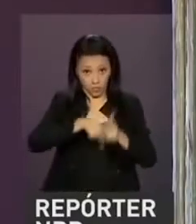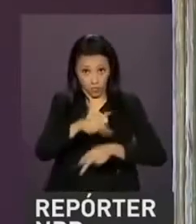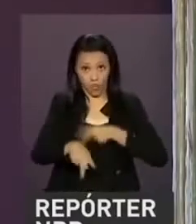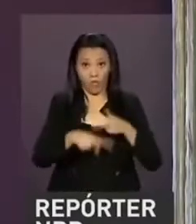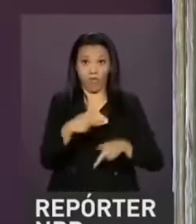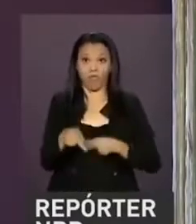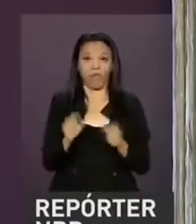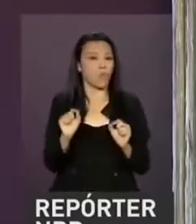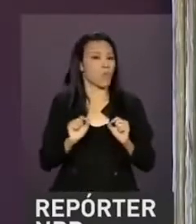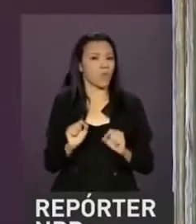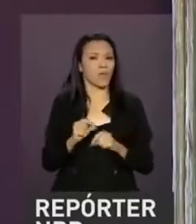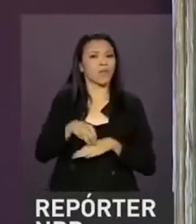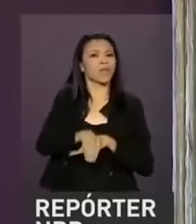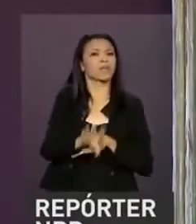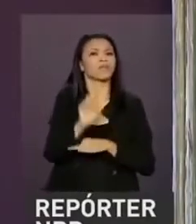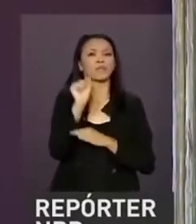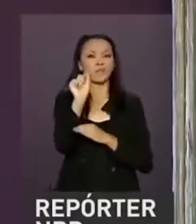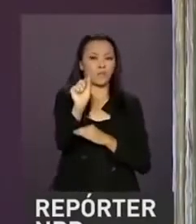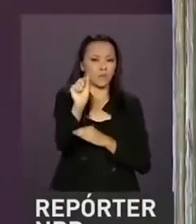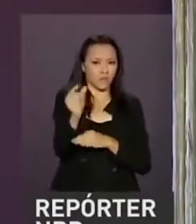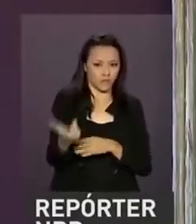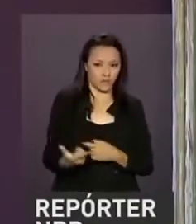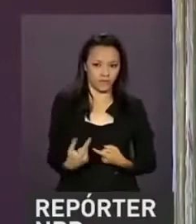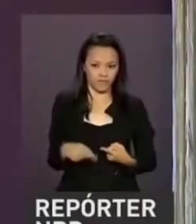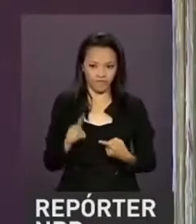transmite? São